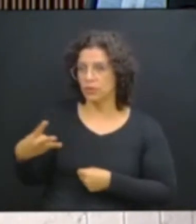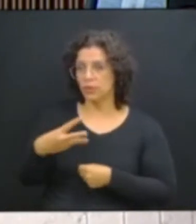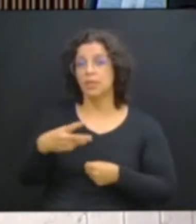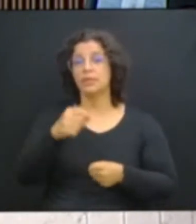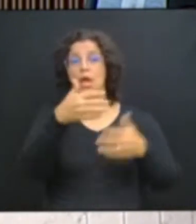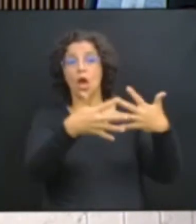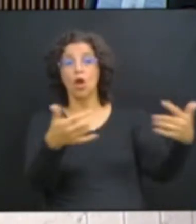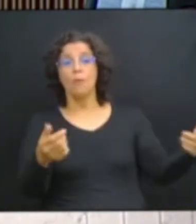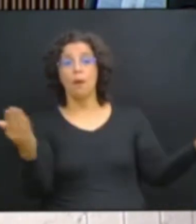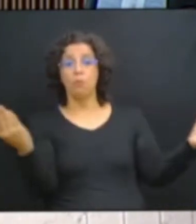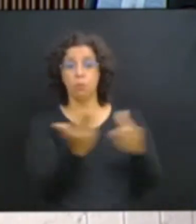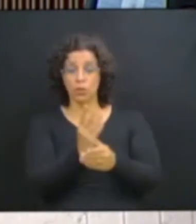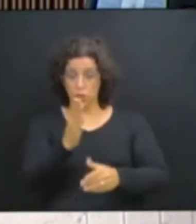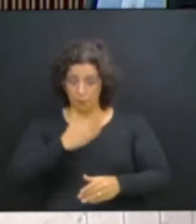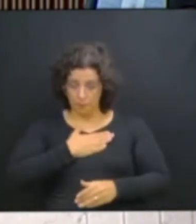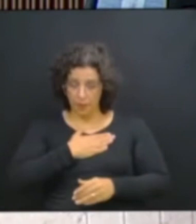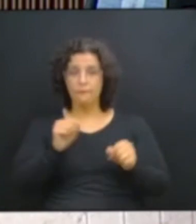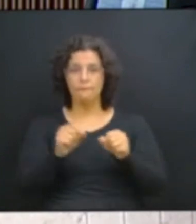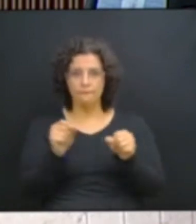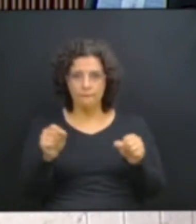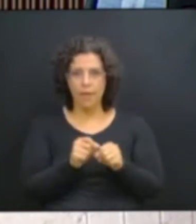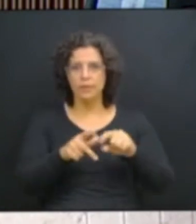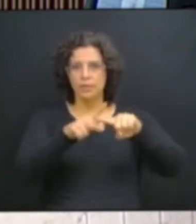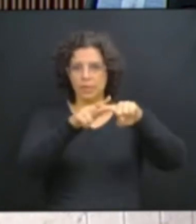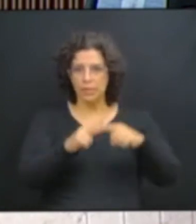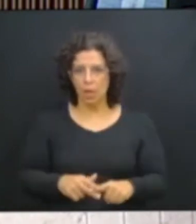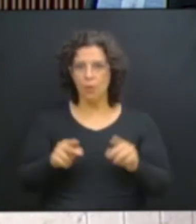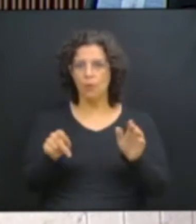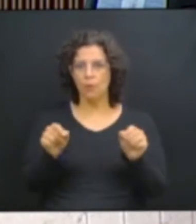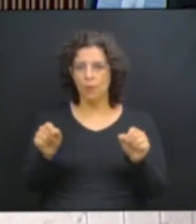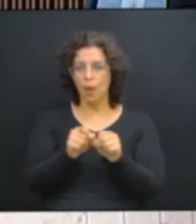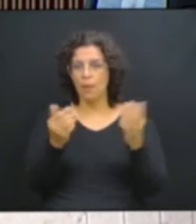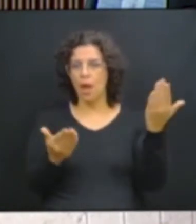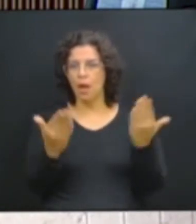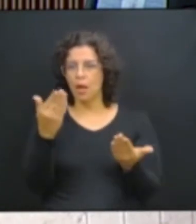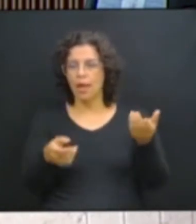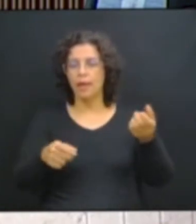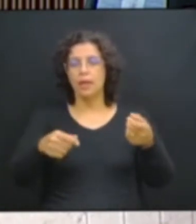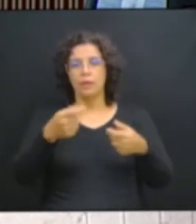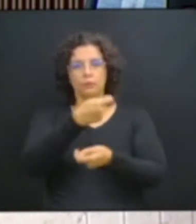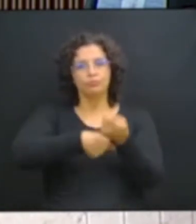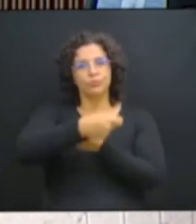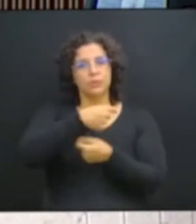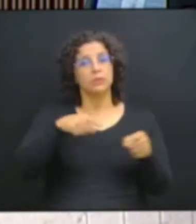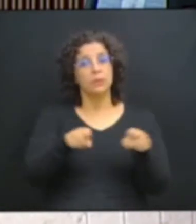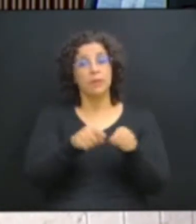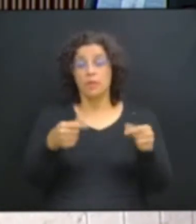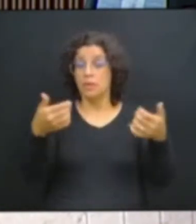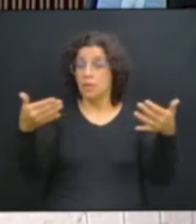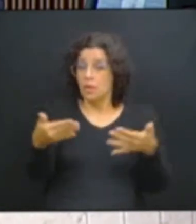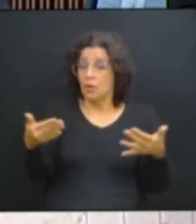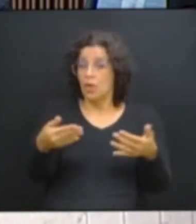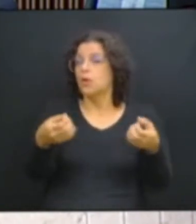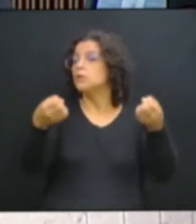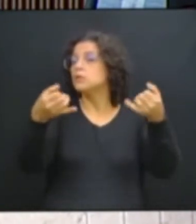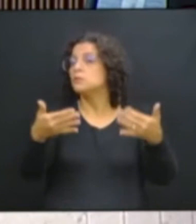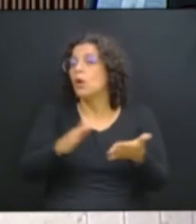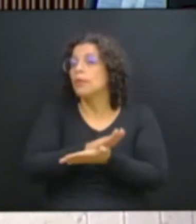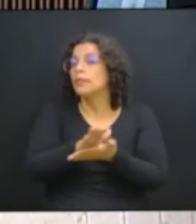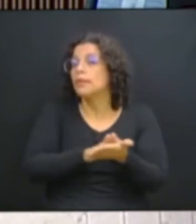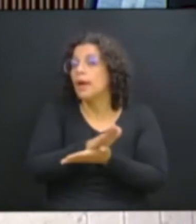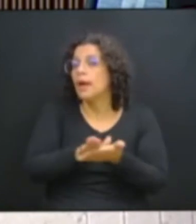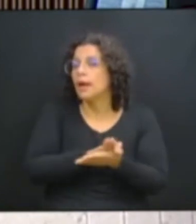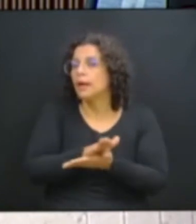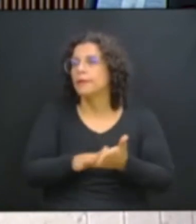interpelou judicialmente, fez retificação em abril dos balanços financeiros e não colocou